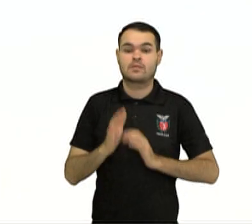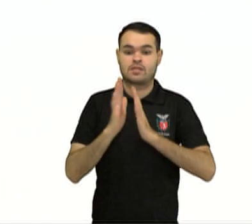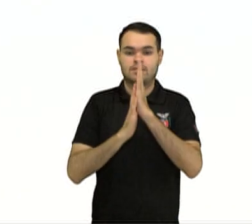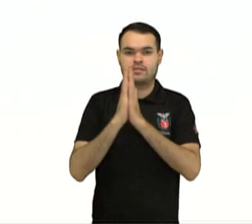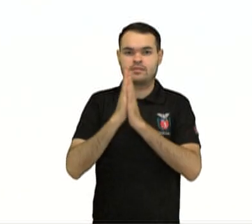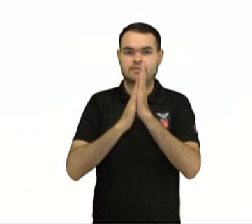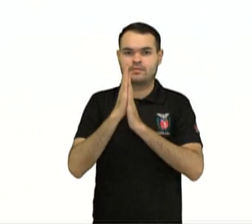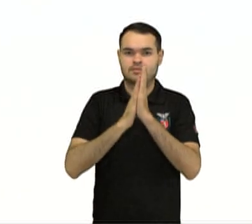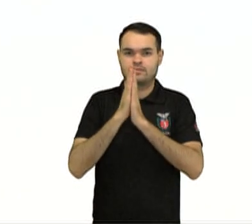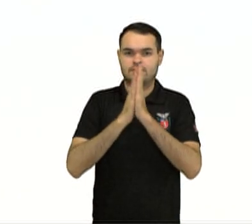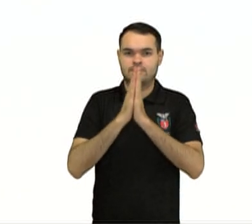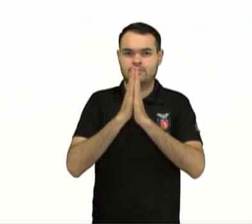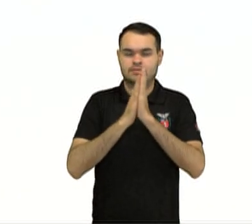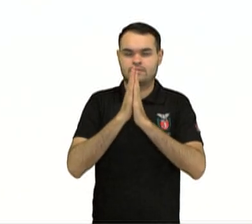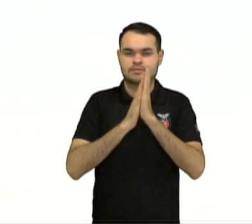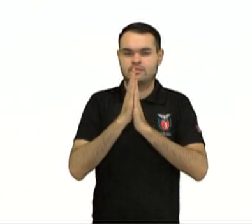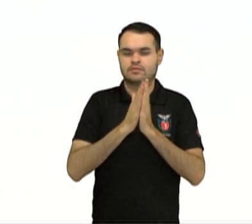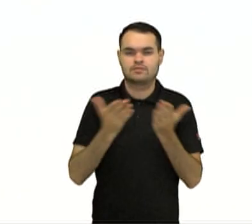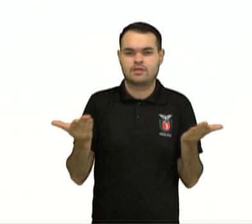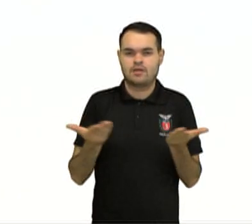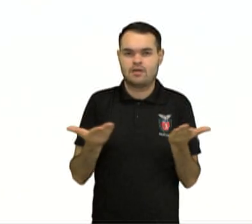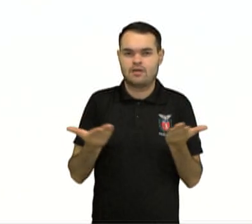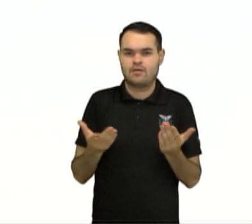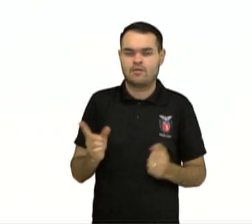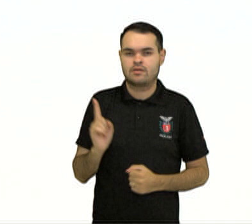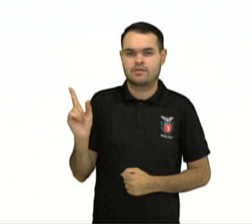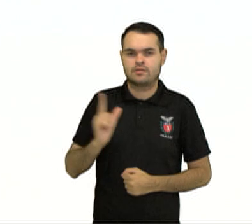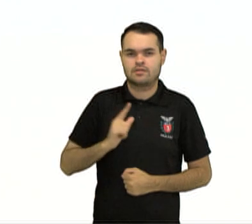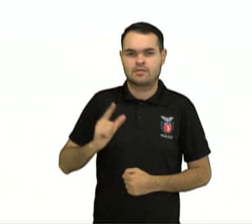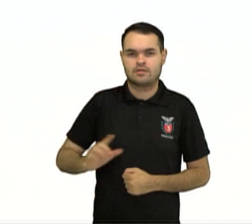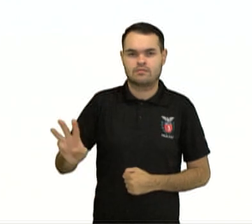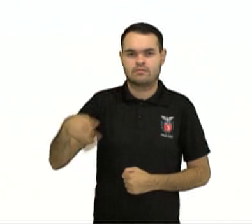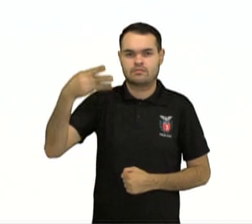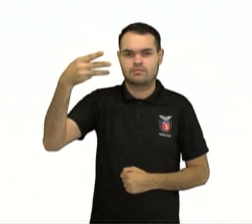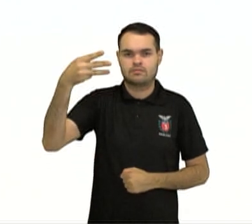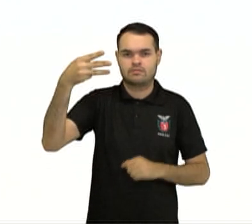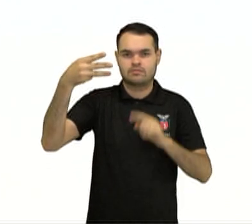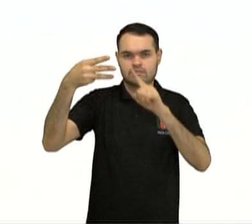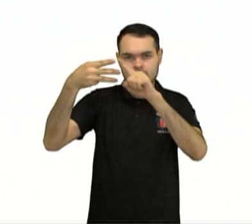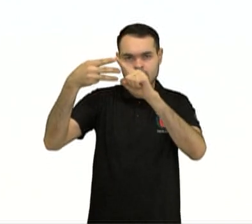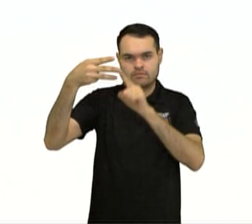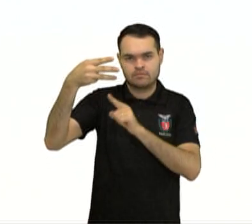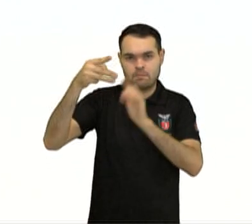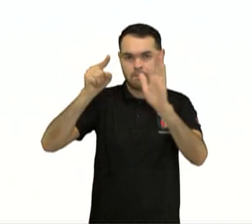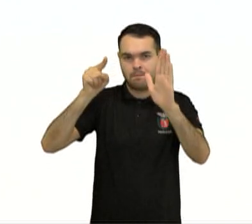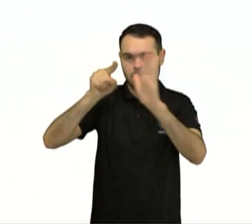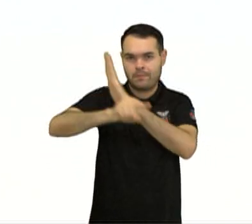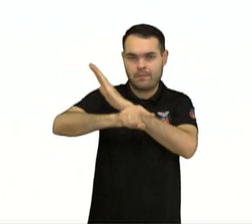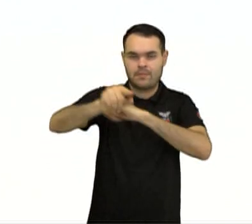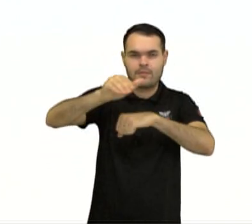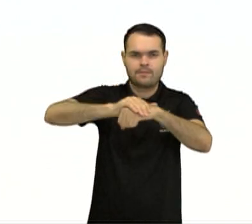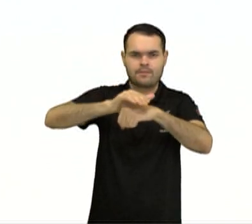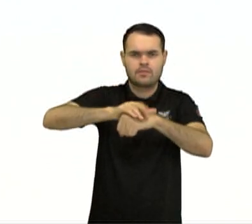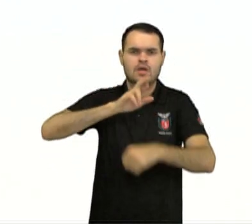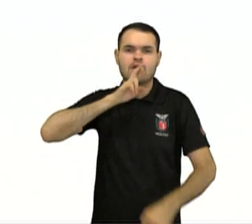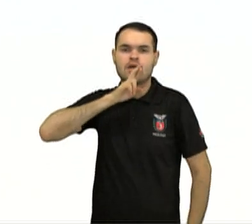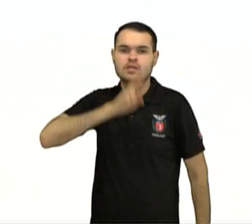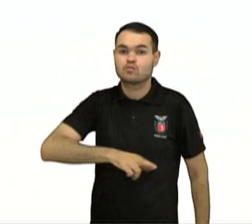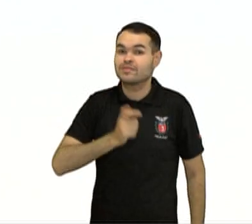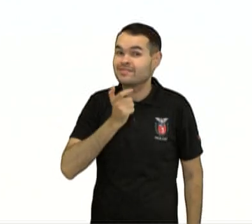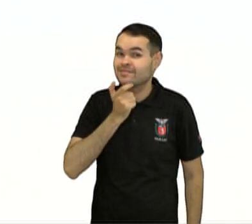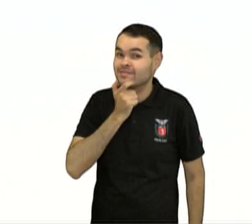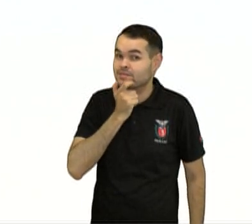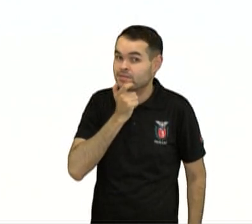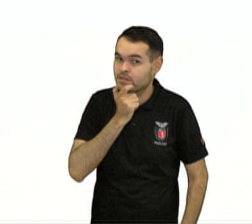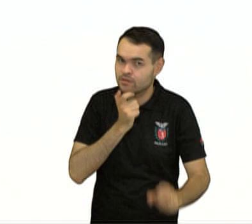warm-up, no nosso aquecimento, eu tenho aqui 3 perguntas para que vocês respondam em inglês, pessoal.